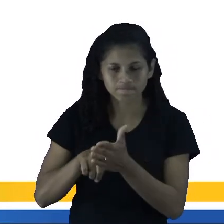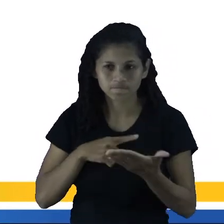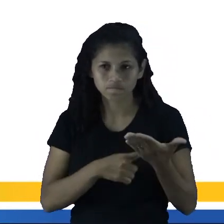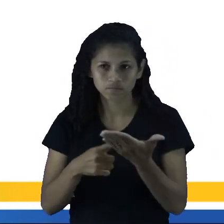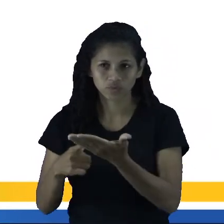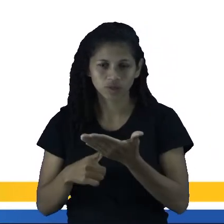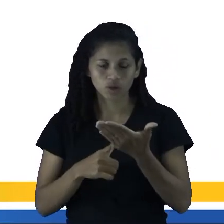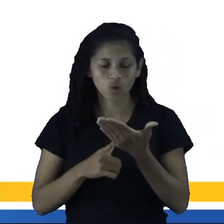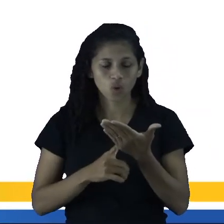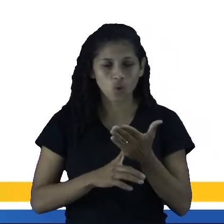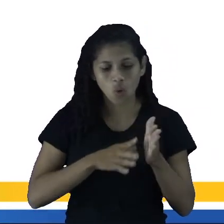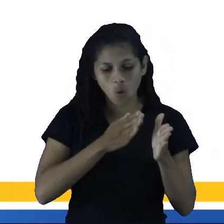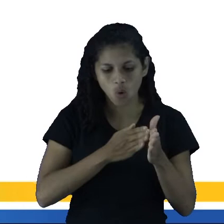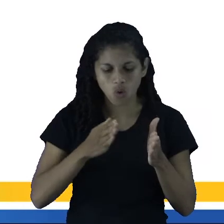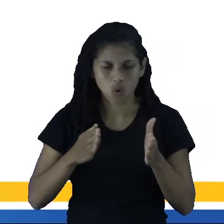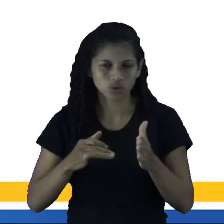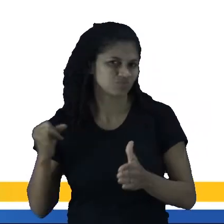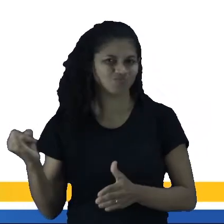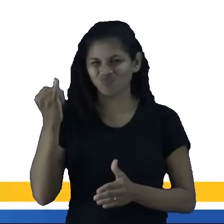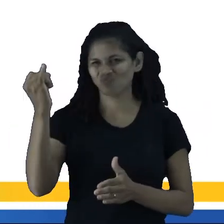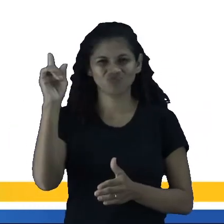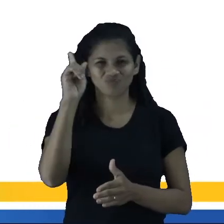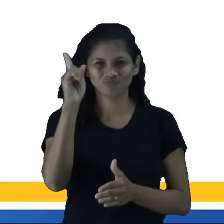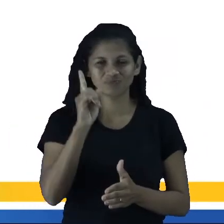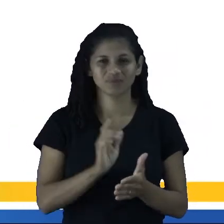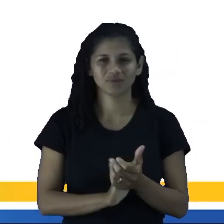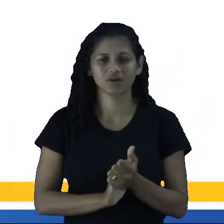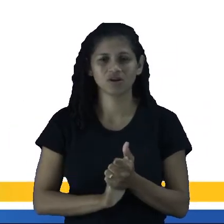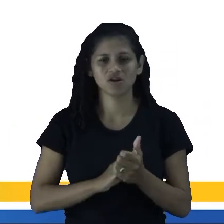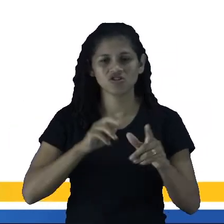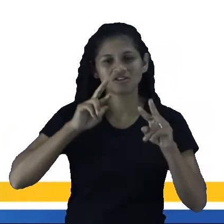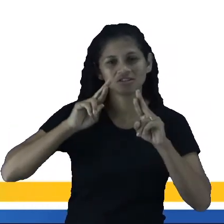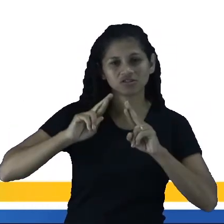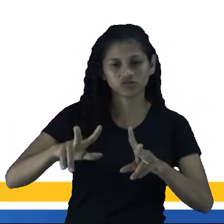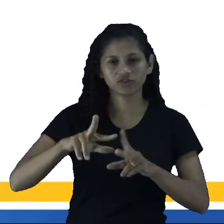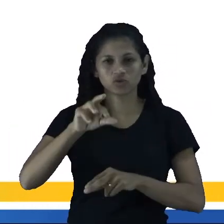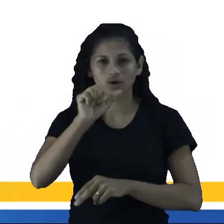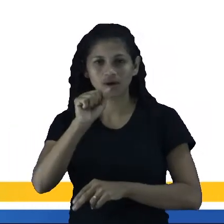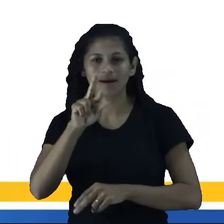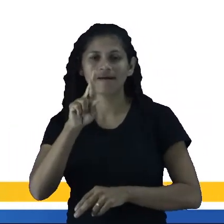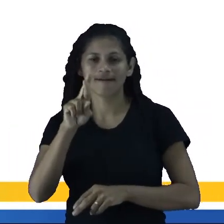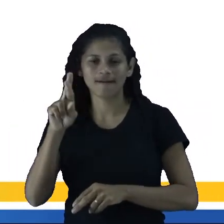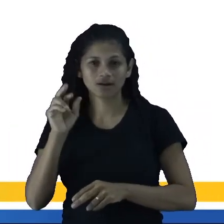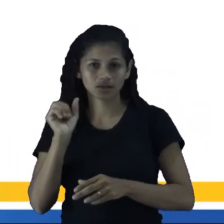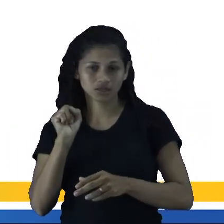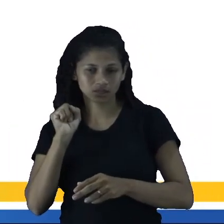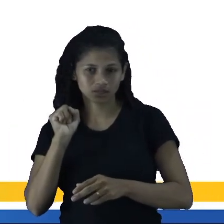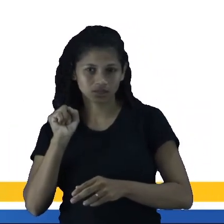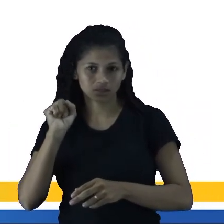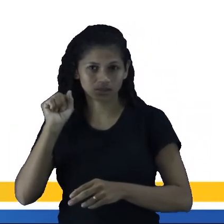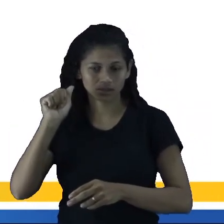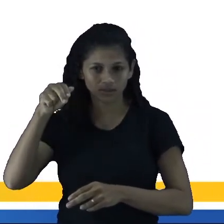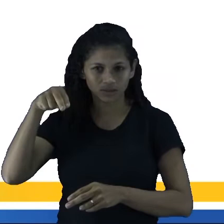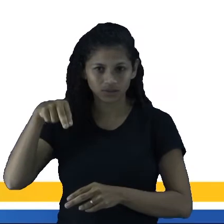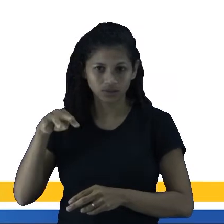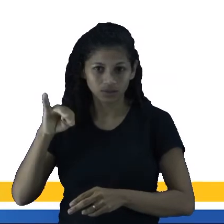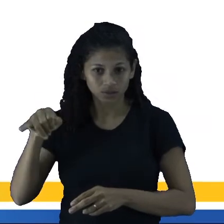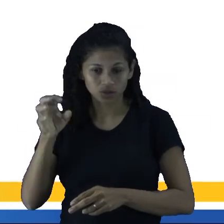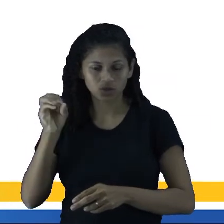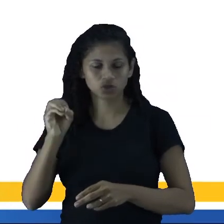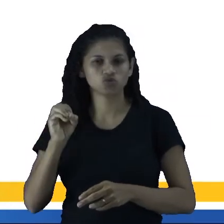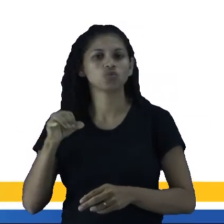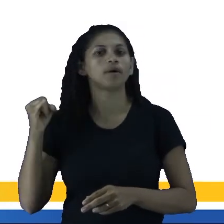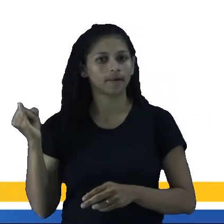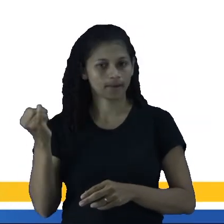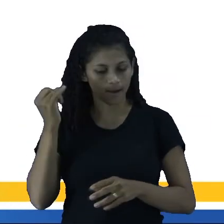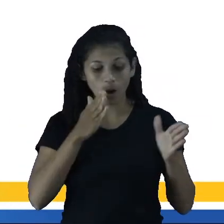a ordem não é importante. Diferente do arranjo, em que a ordem importa, ok? Então é o que a gente vai ver